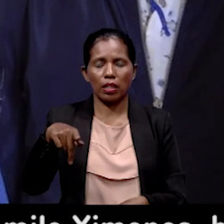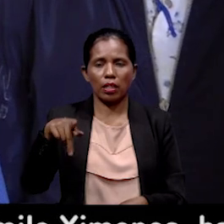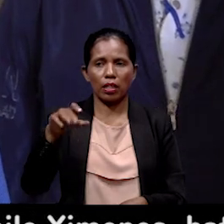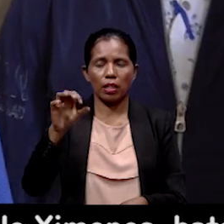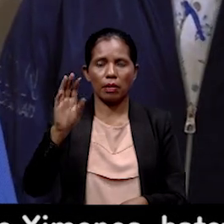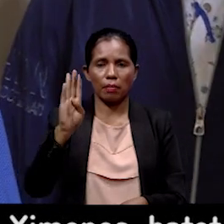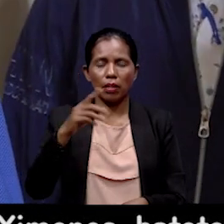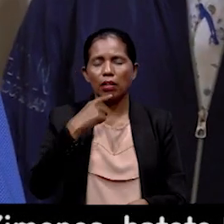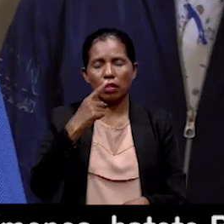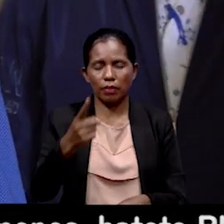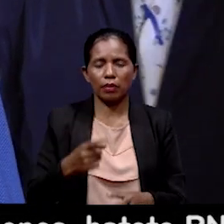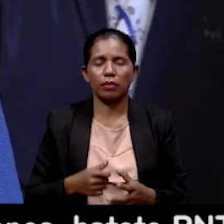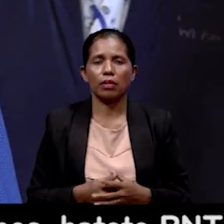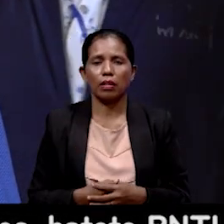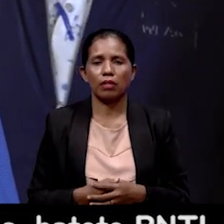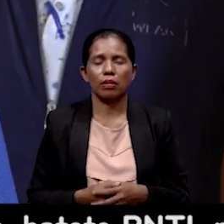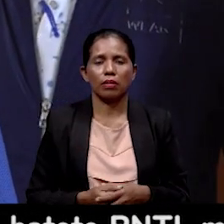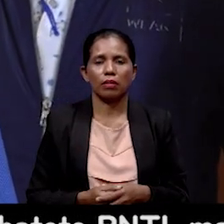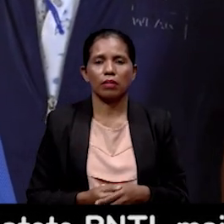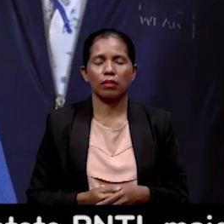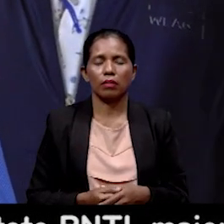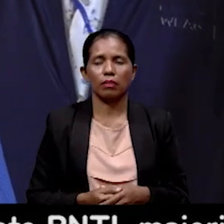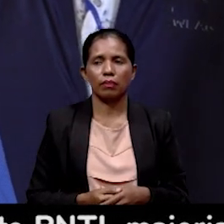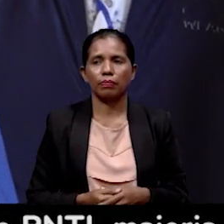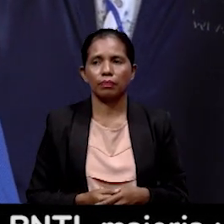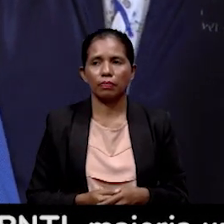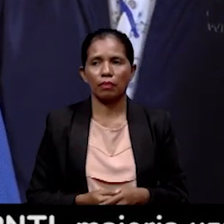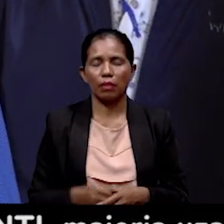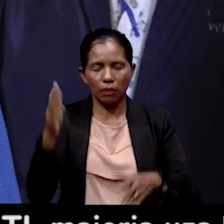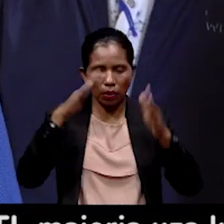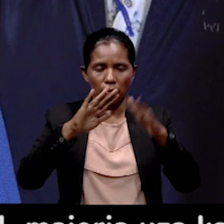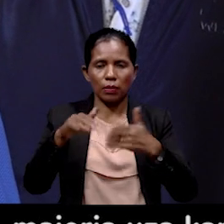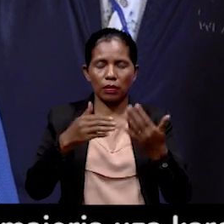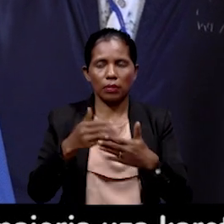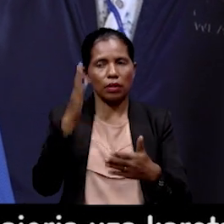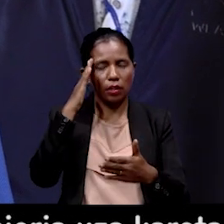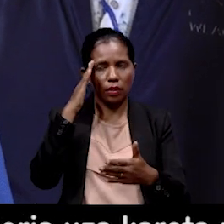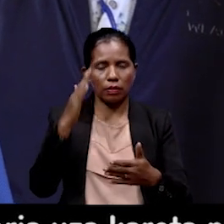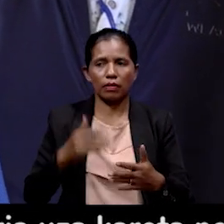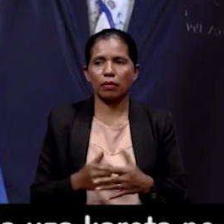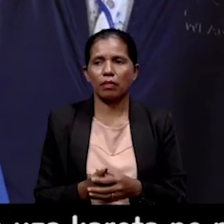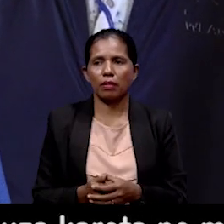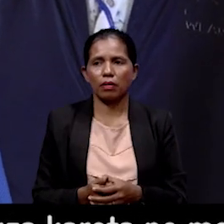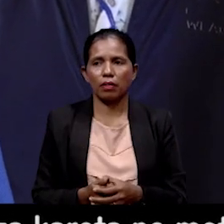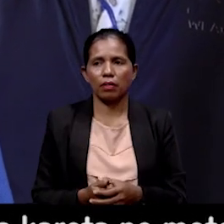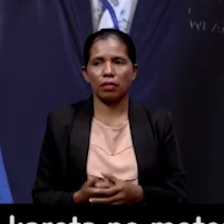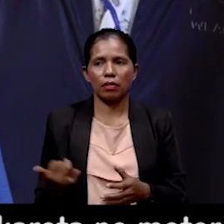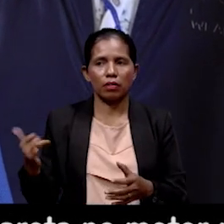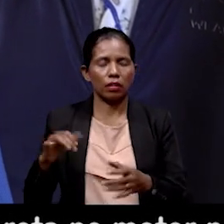CAC. Mas o problema é se ele está tendo, não? Se nunca lá for